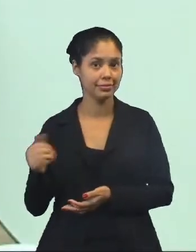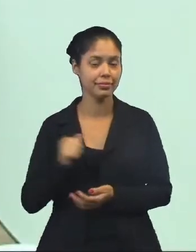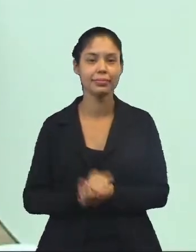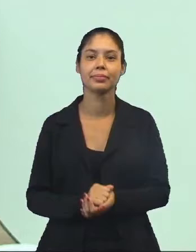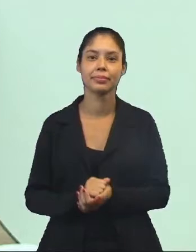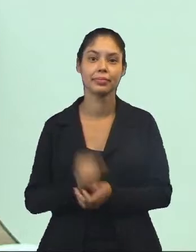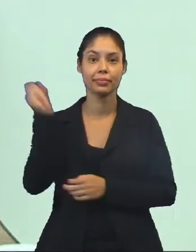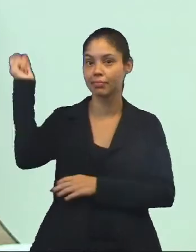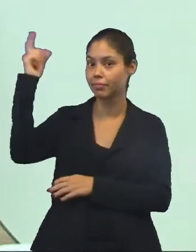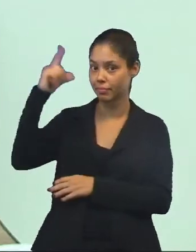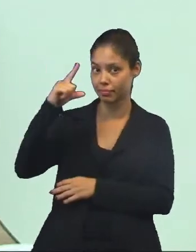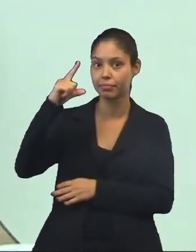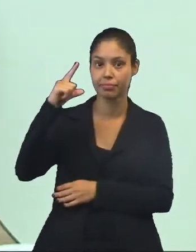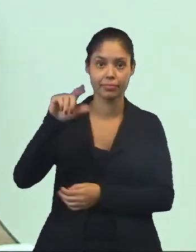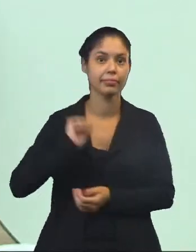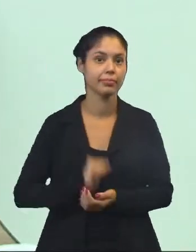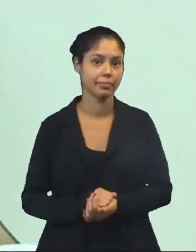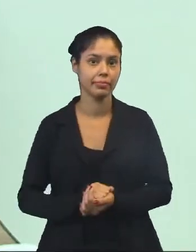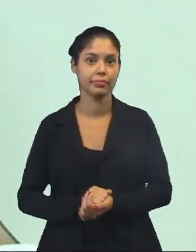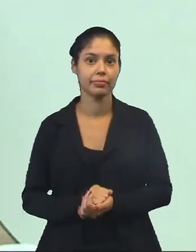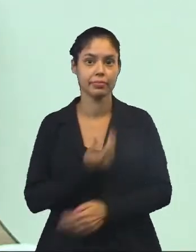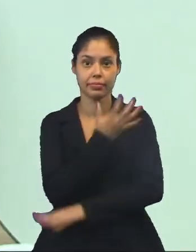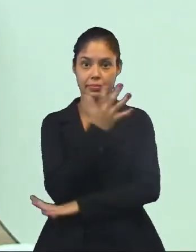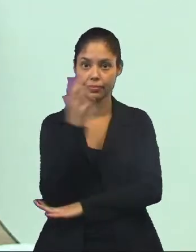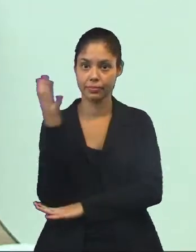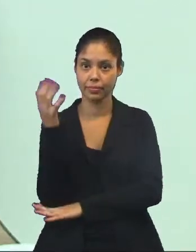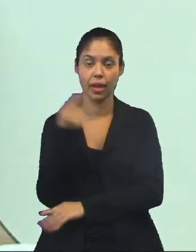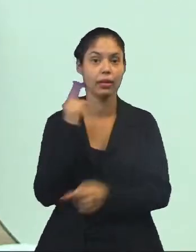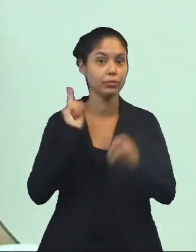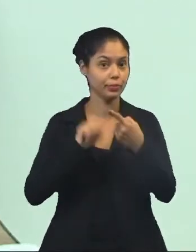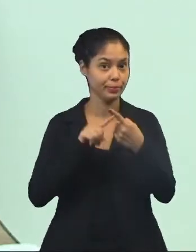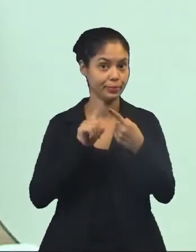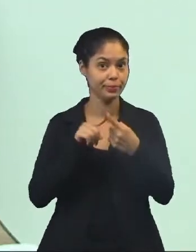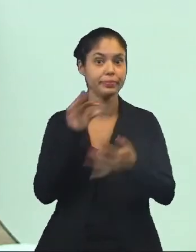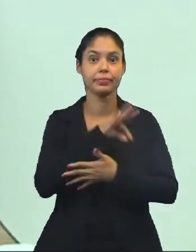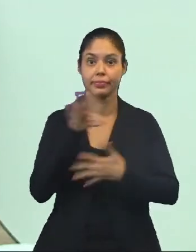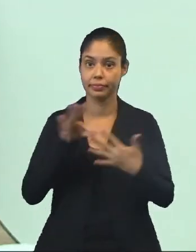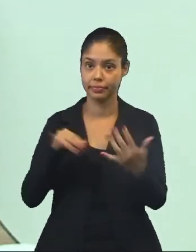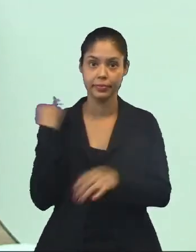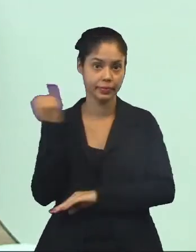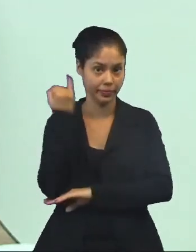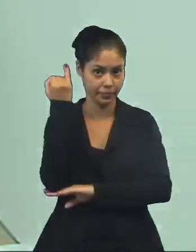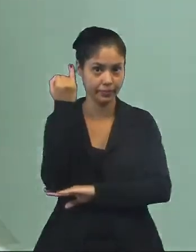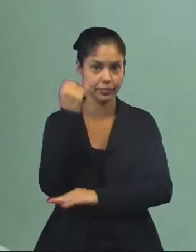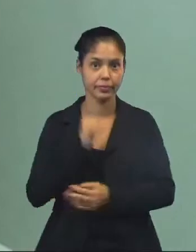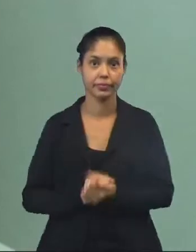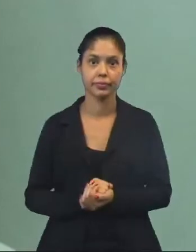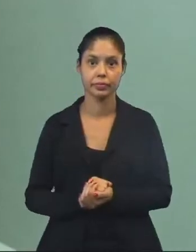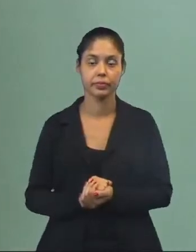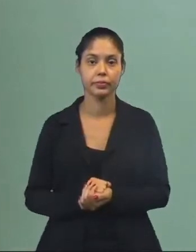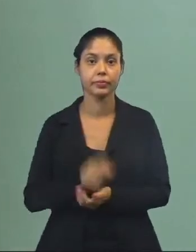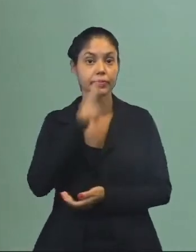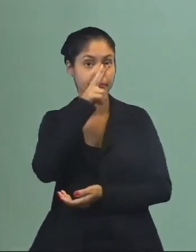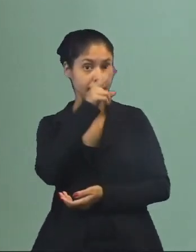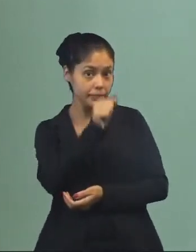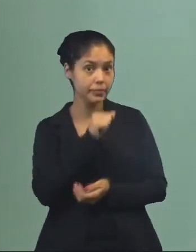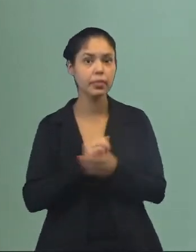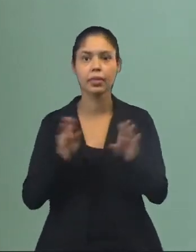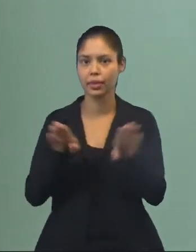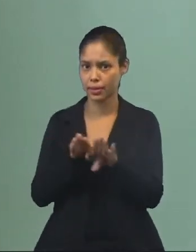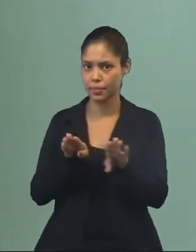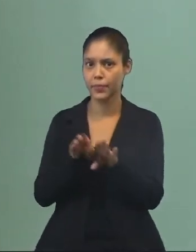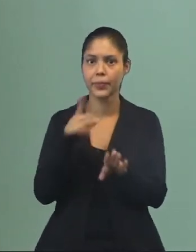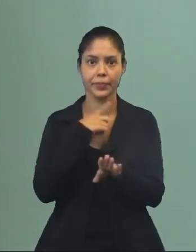aqui a luz solar para a planta, que é um dos elementos importantes né, ela se fortificar, ela